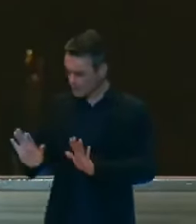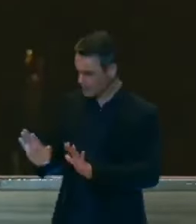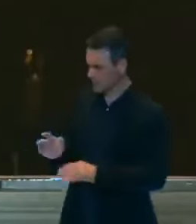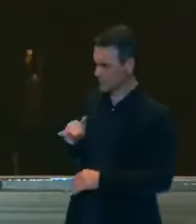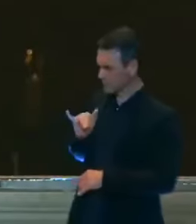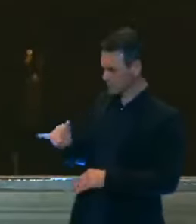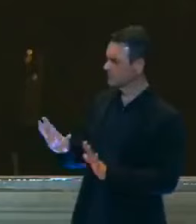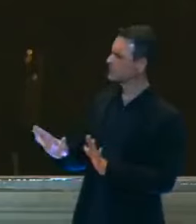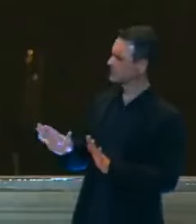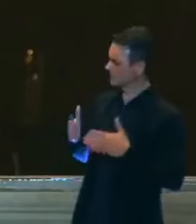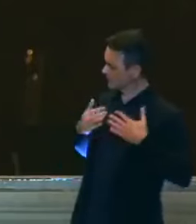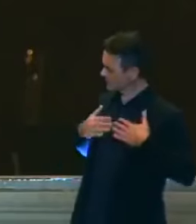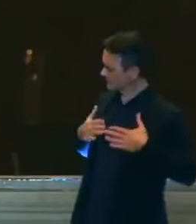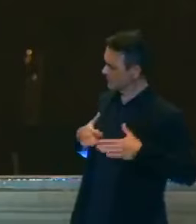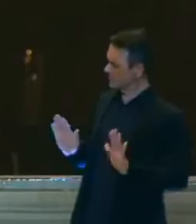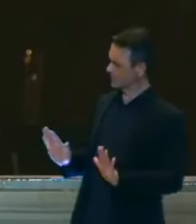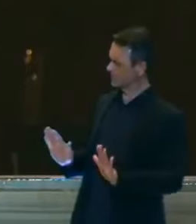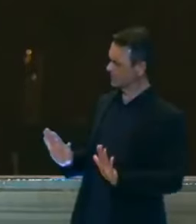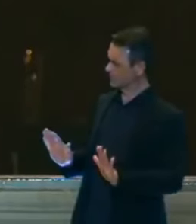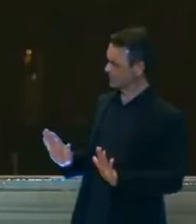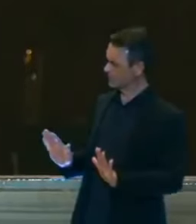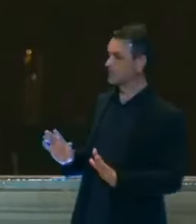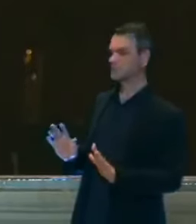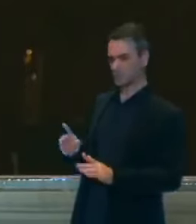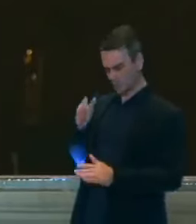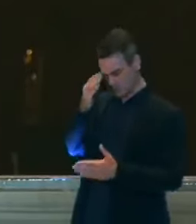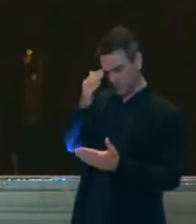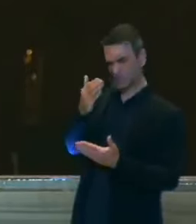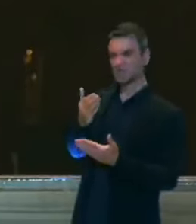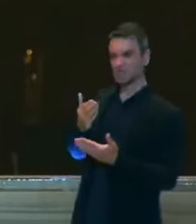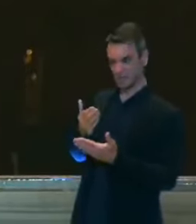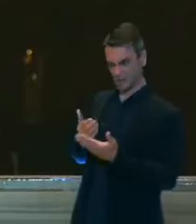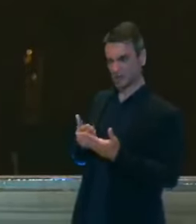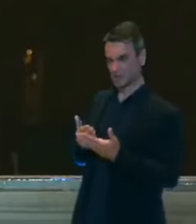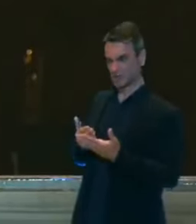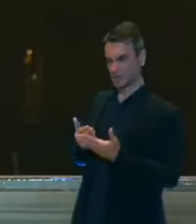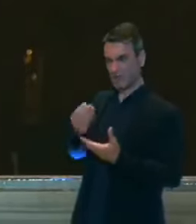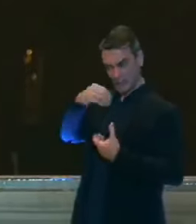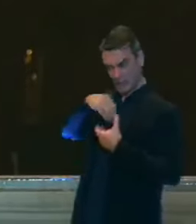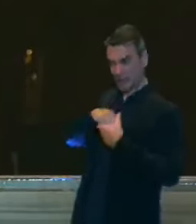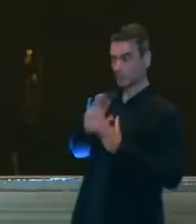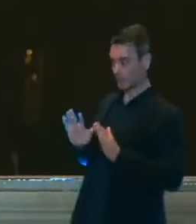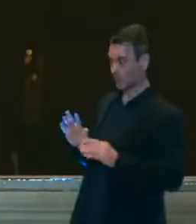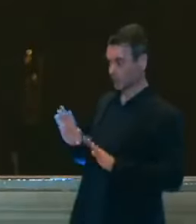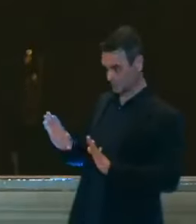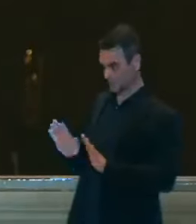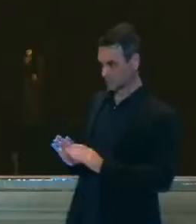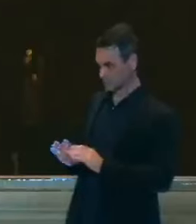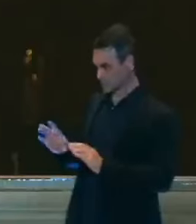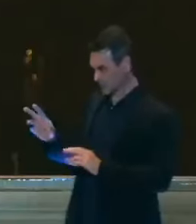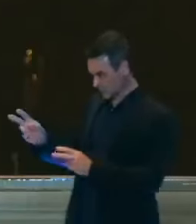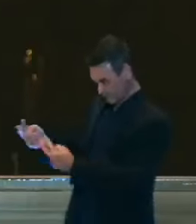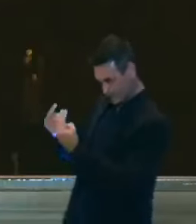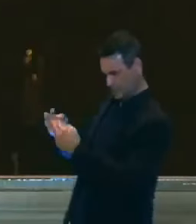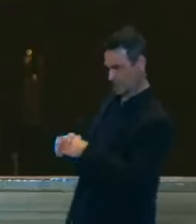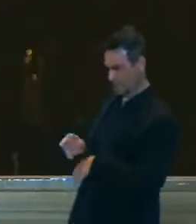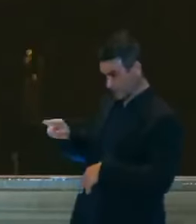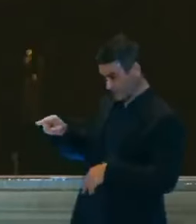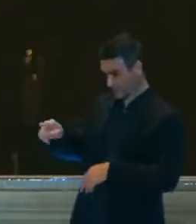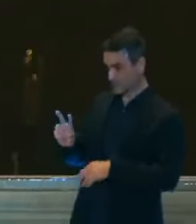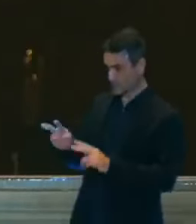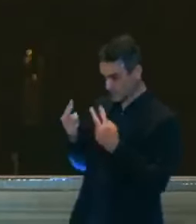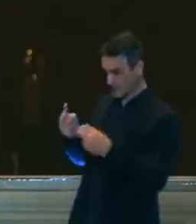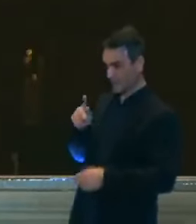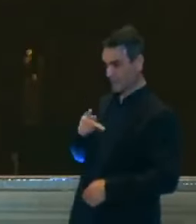tranquila. Eu tenho uma convicção no meu espírito. Ô menino, olha aqui para mim. Você vai virar um pastor.